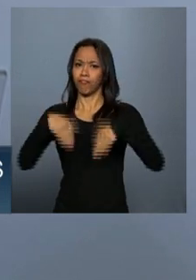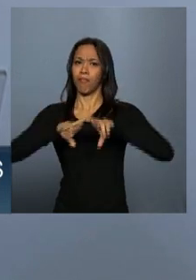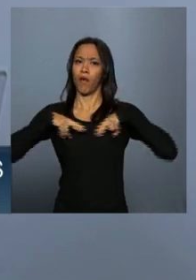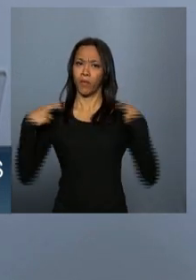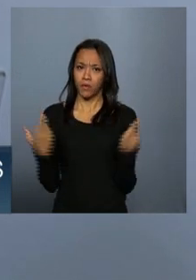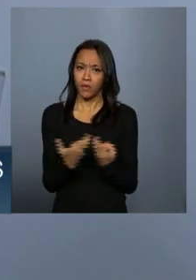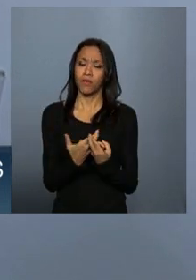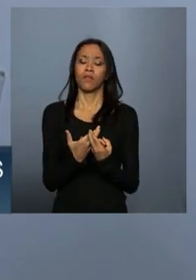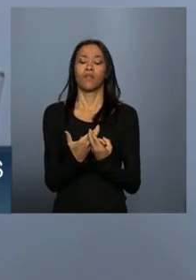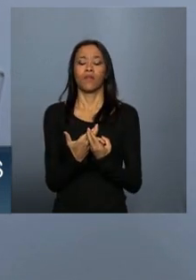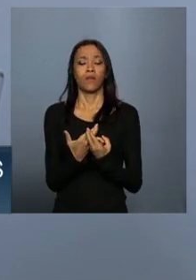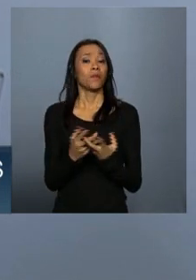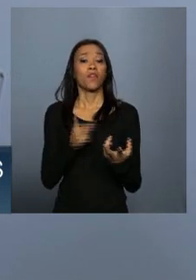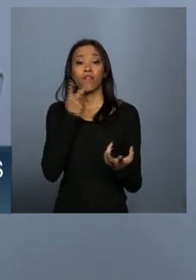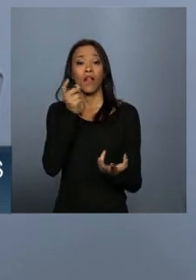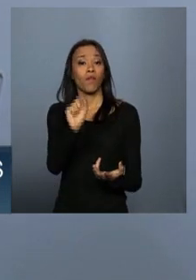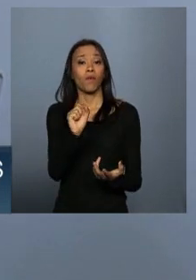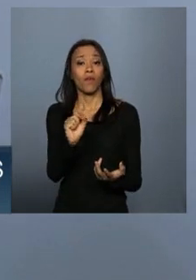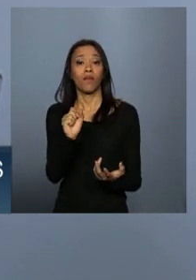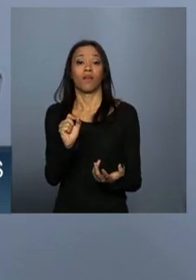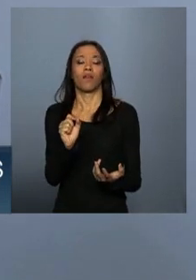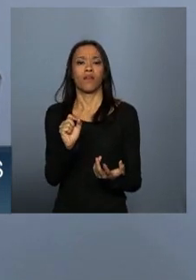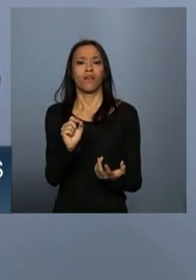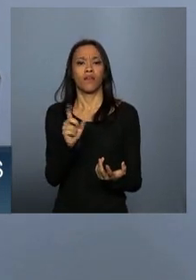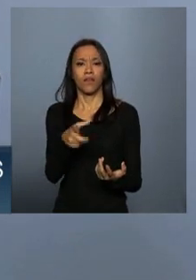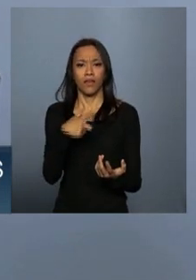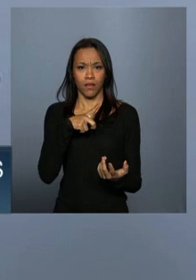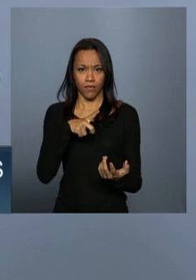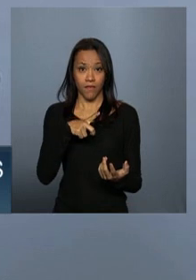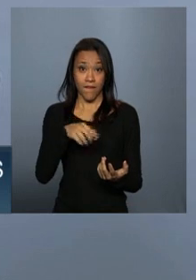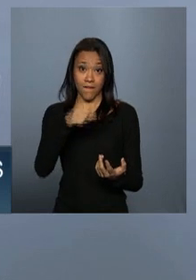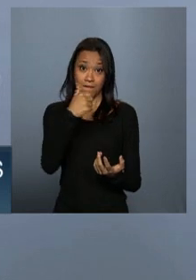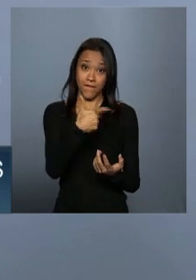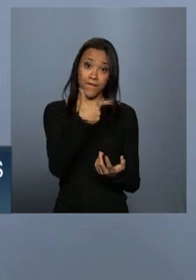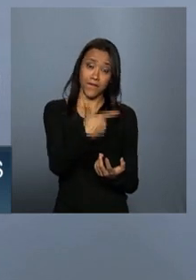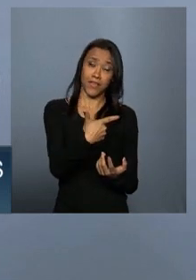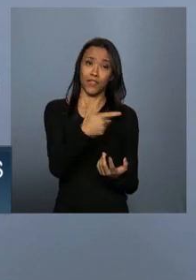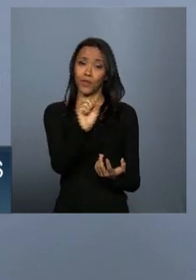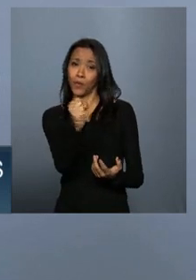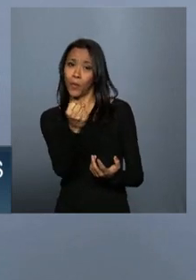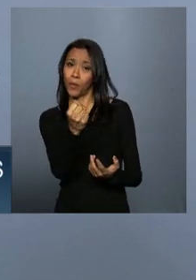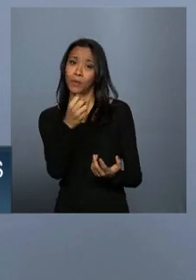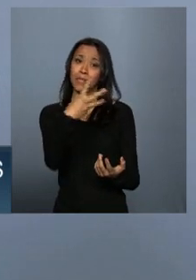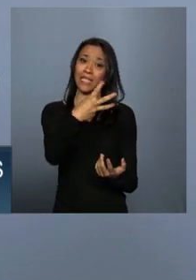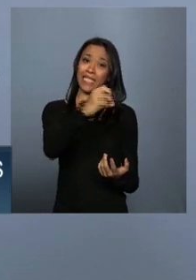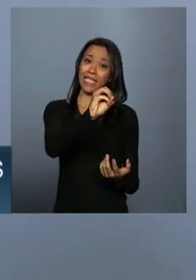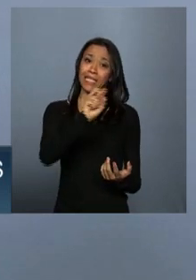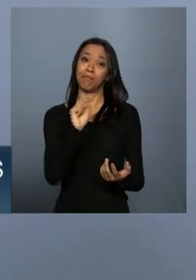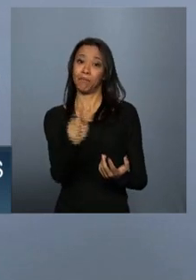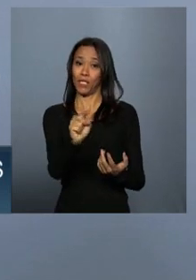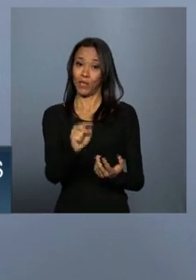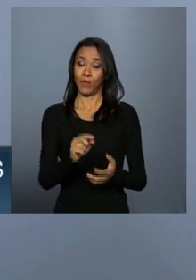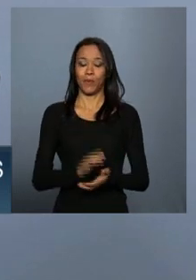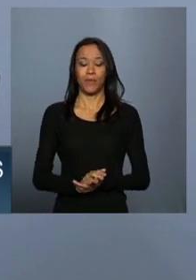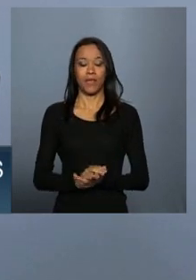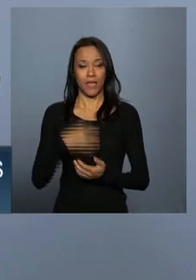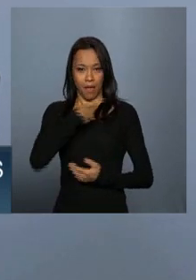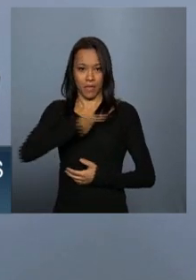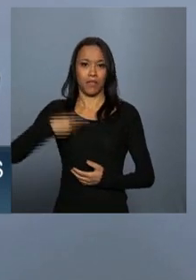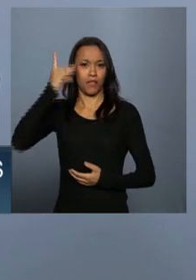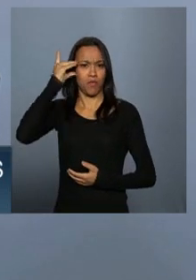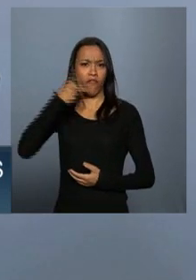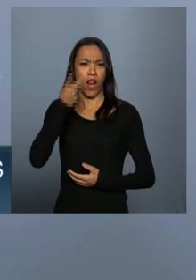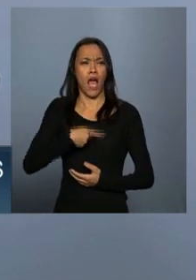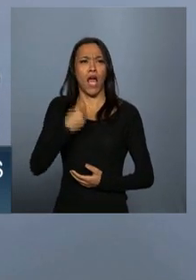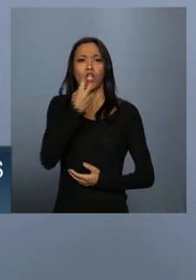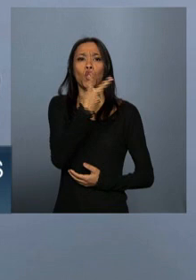outros governadores que falavam que faziam 28 mil, 30 mil, e a senhora estava falando ali em fazer 2